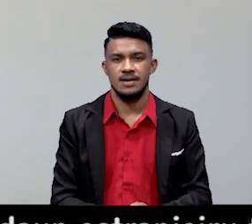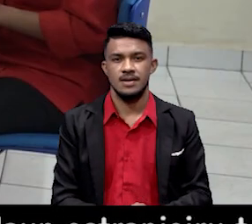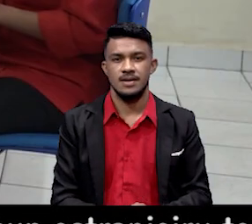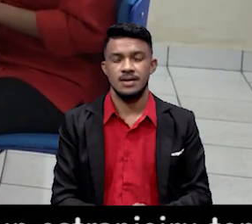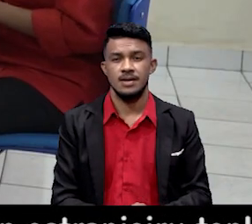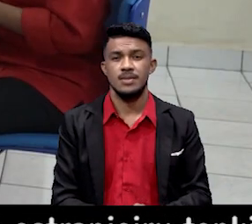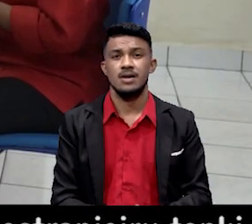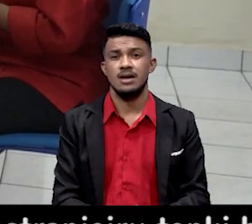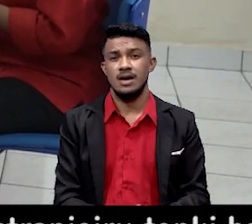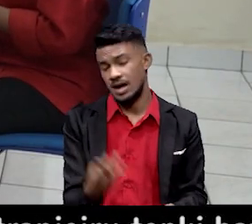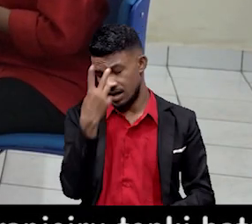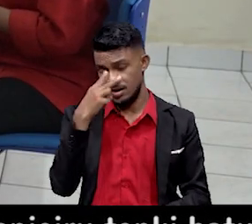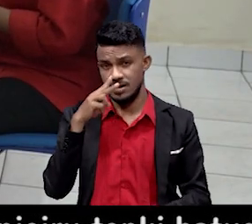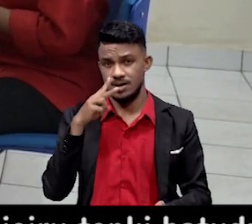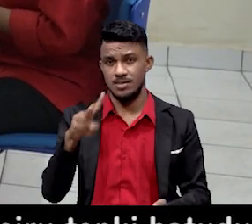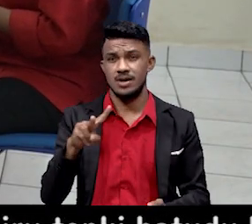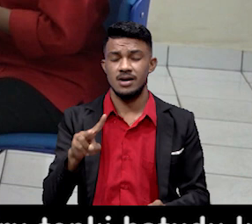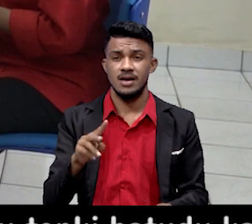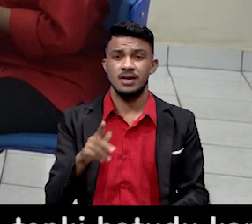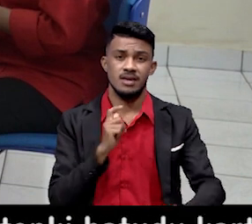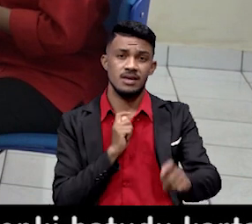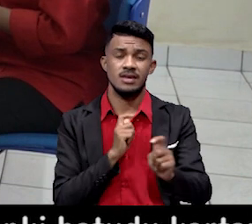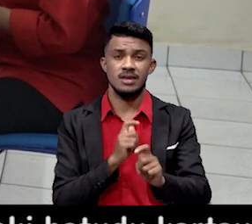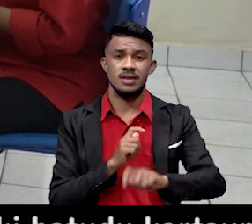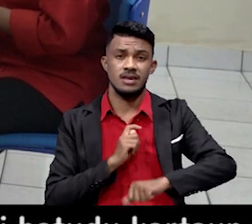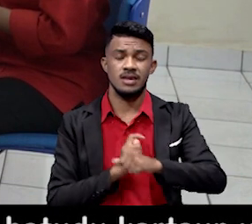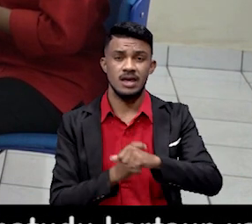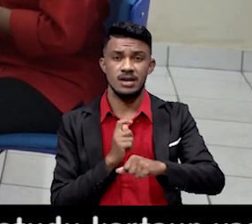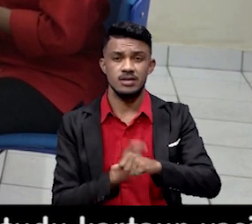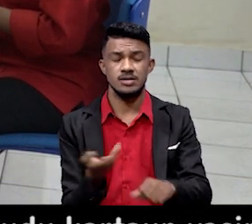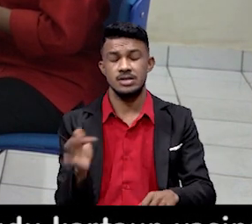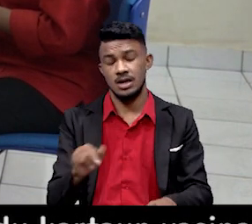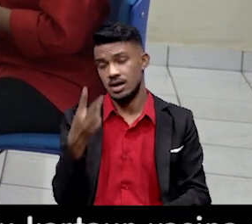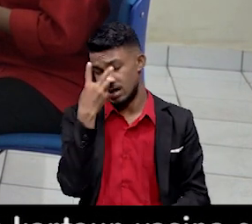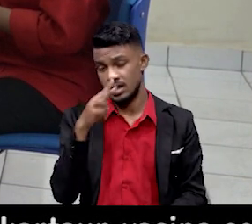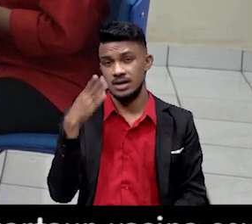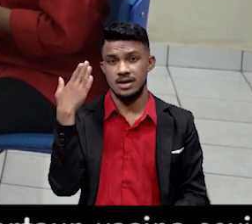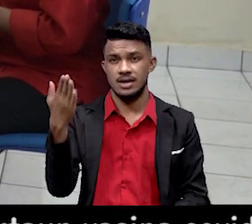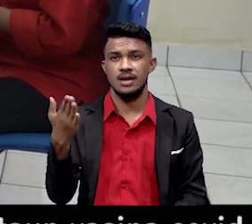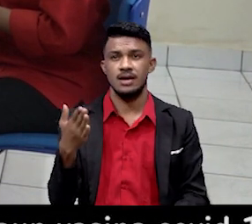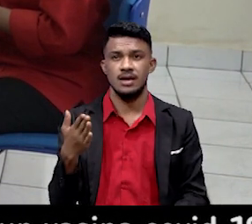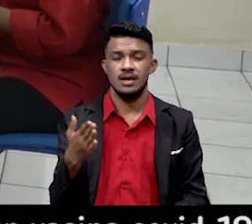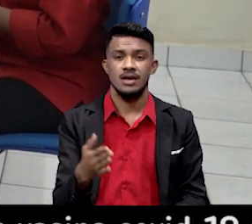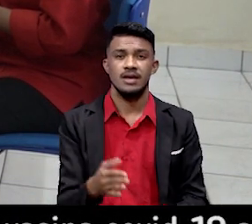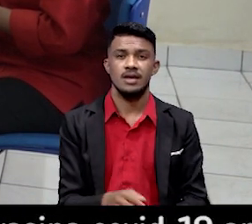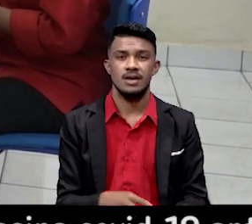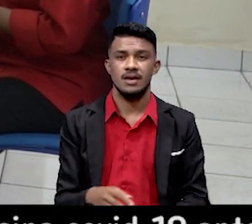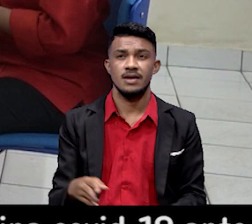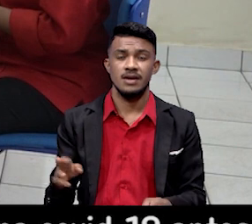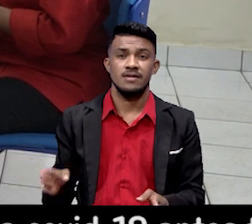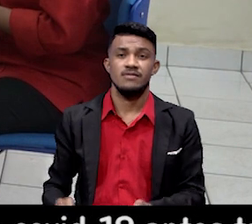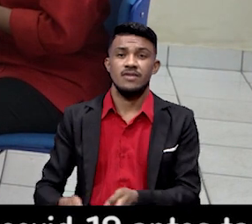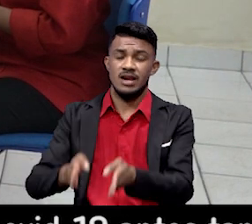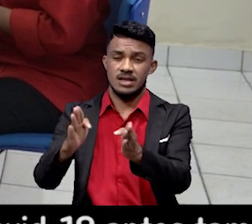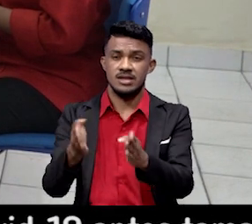nem baseava análise técnica de Lio nessa ansiedade. E a elétrica se leva, se evolu